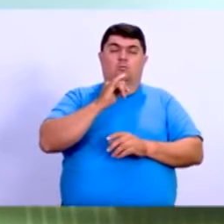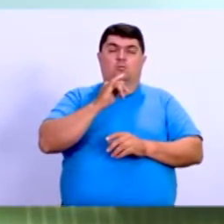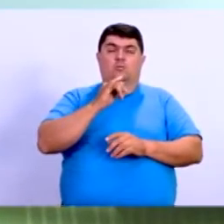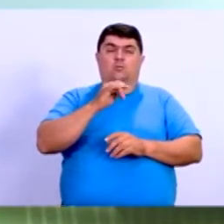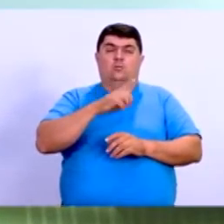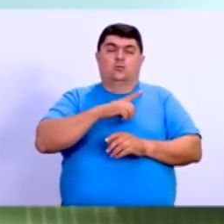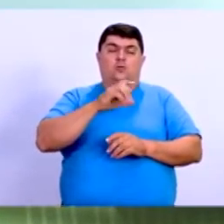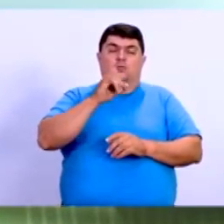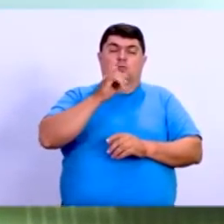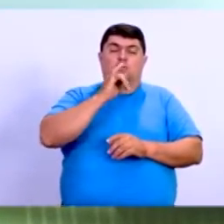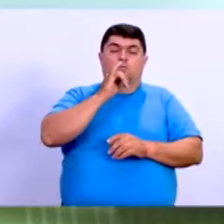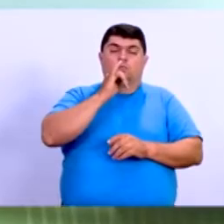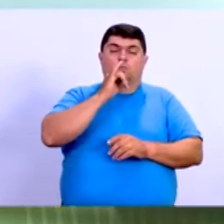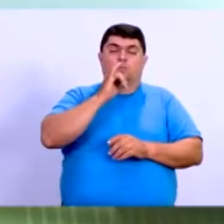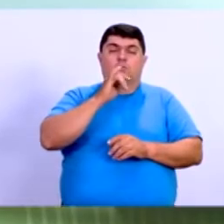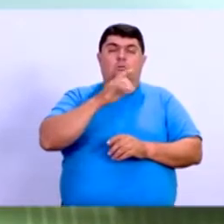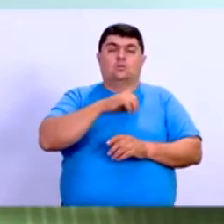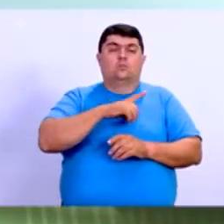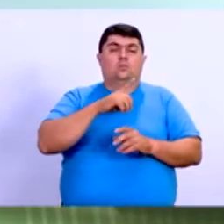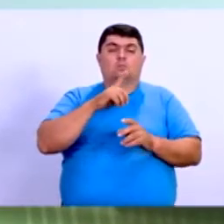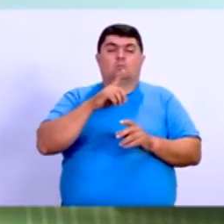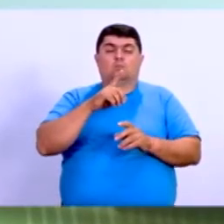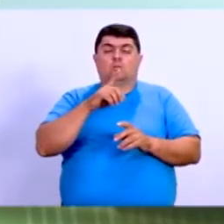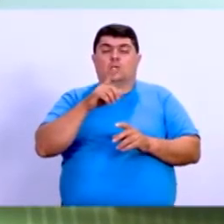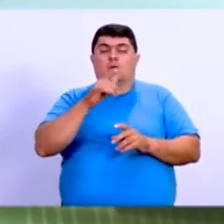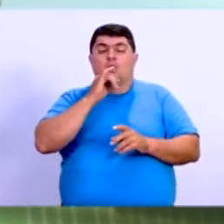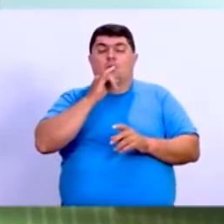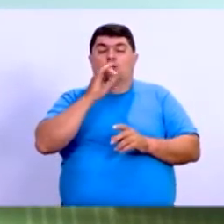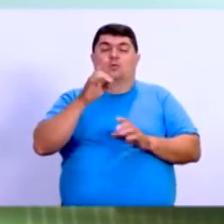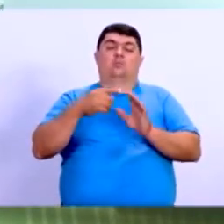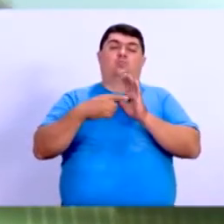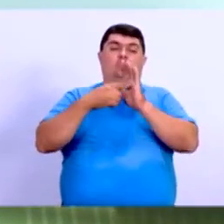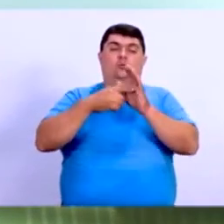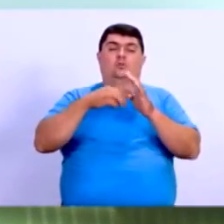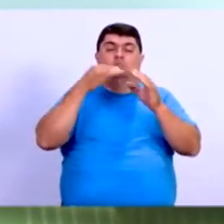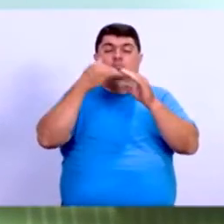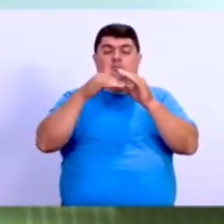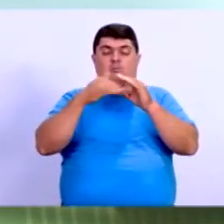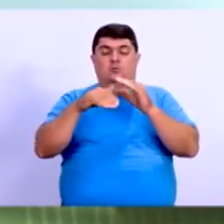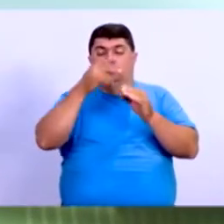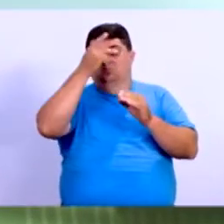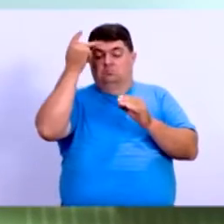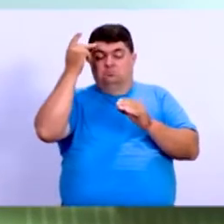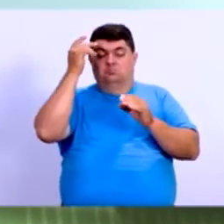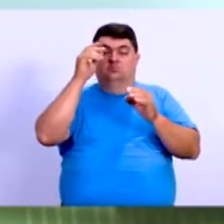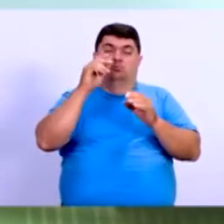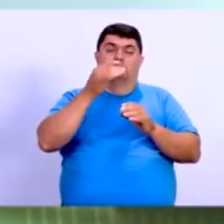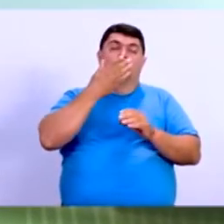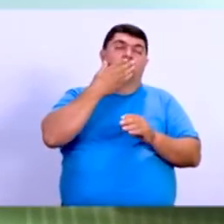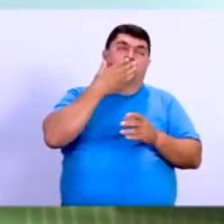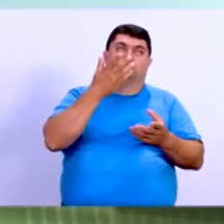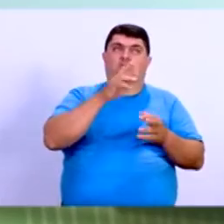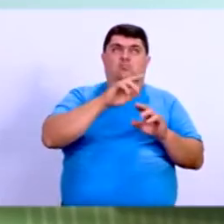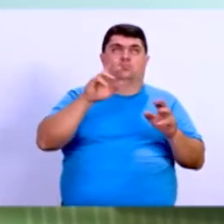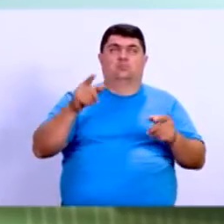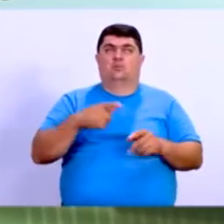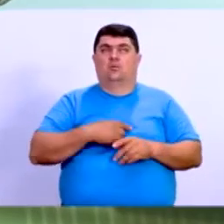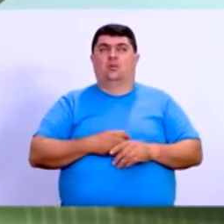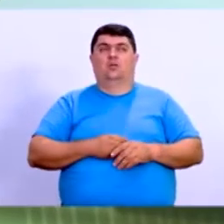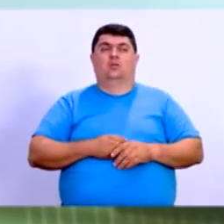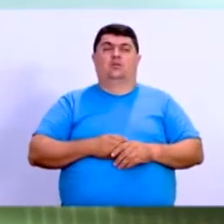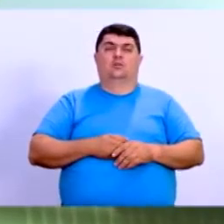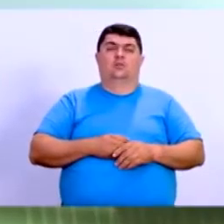há uma solicitação, por exemplo, tem que aparecer uma mensagem para o usuário do tipo, o